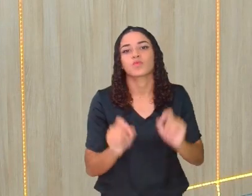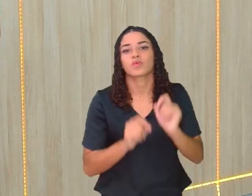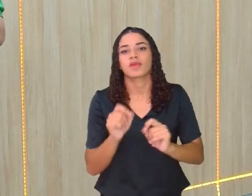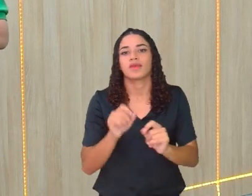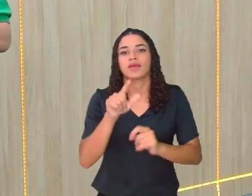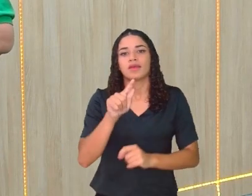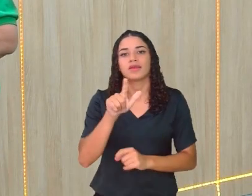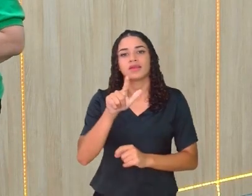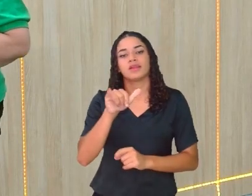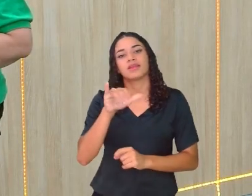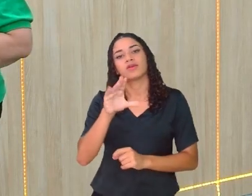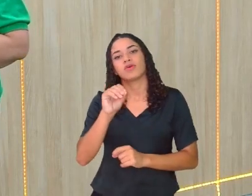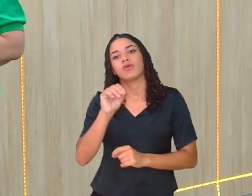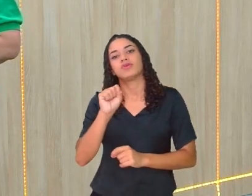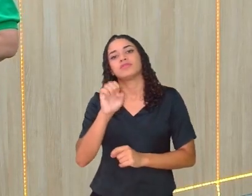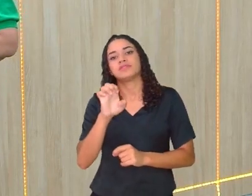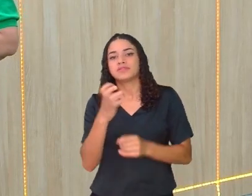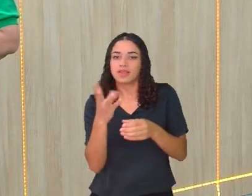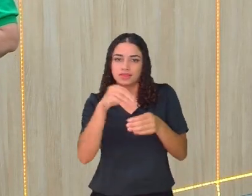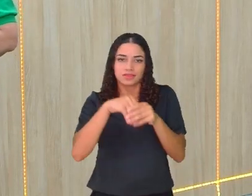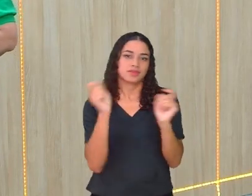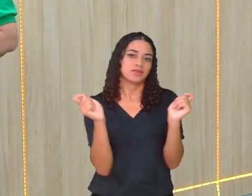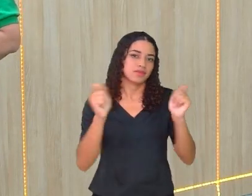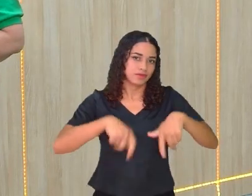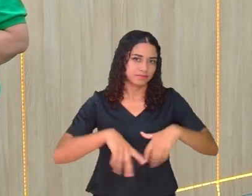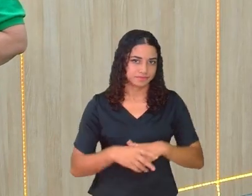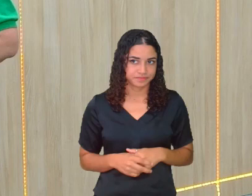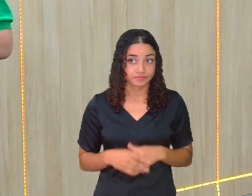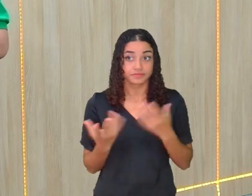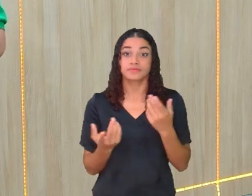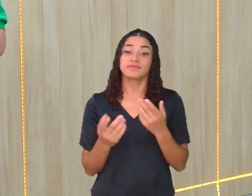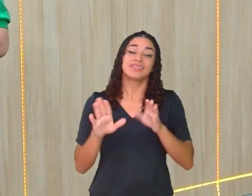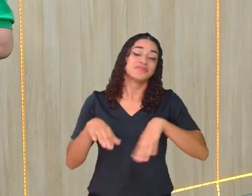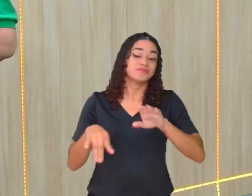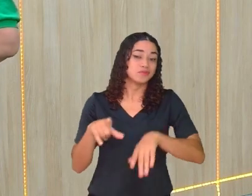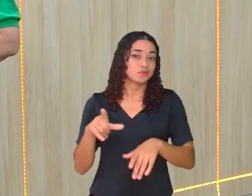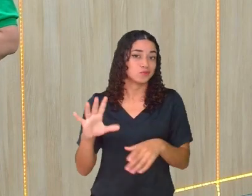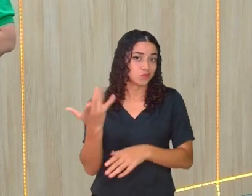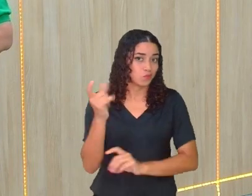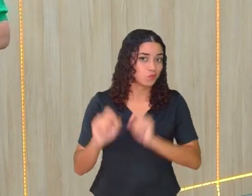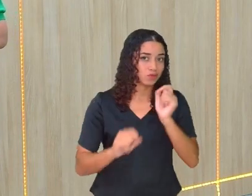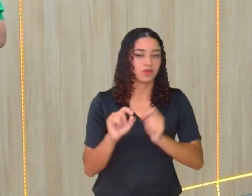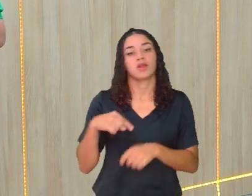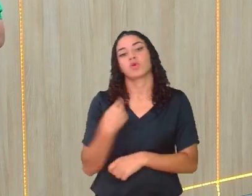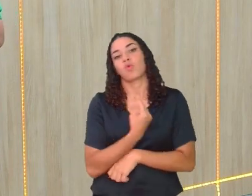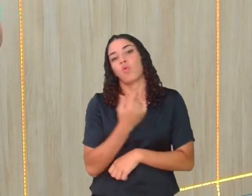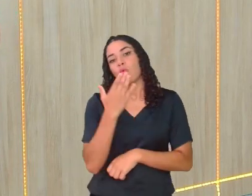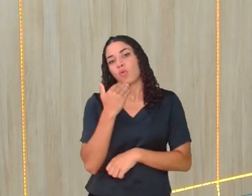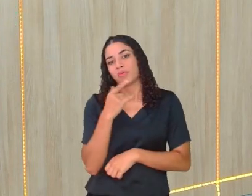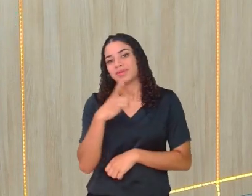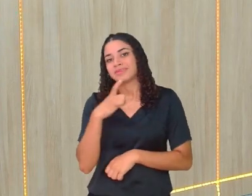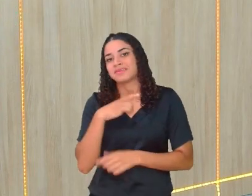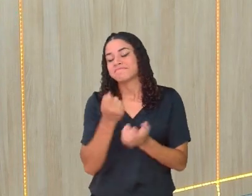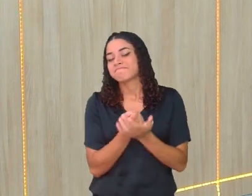que acontece muitas vezes é que na nossa alimentação existe uma grande quantidade de glicose,